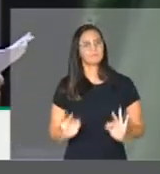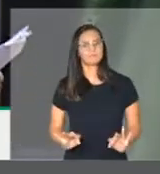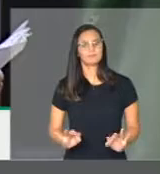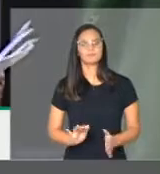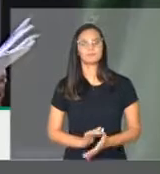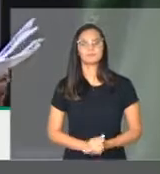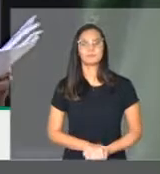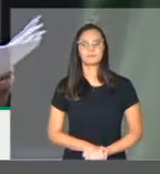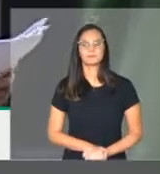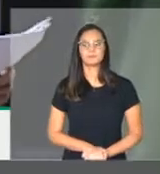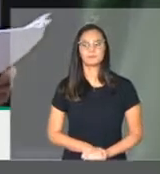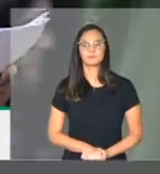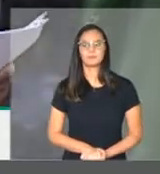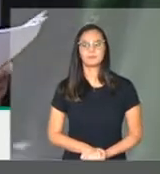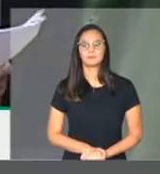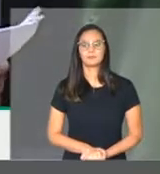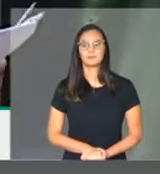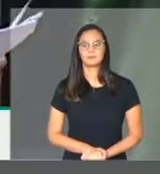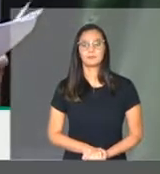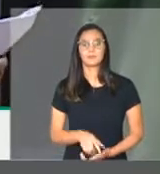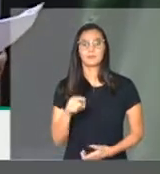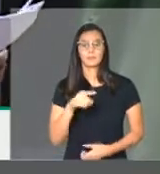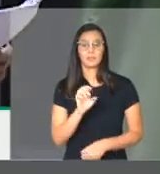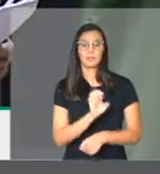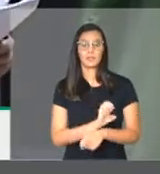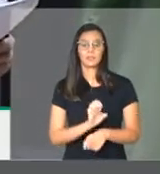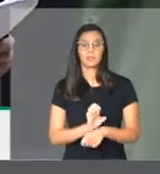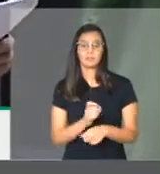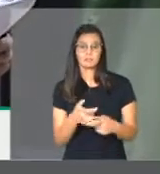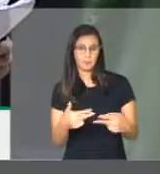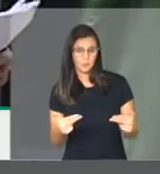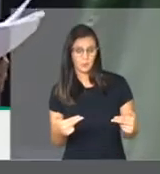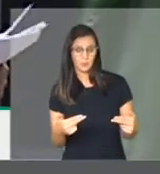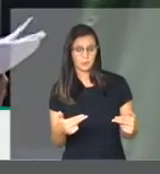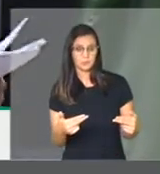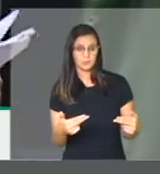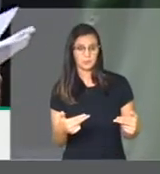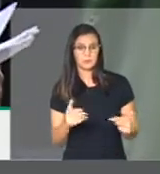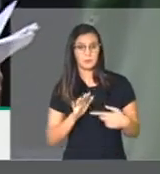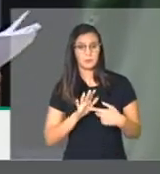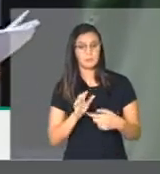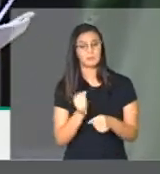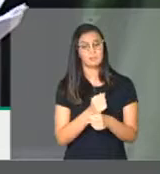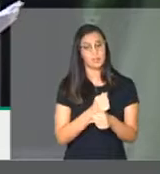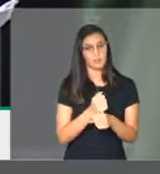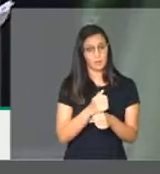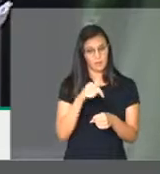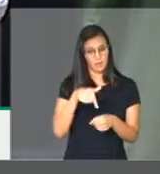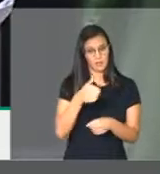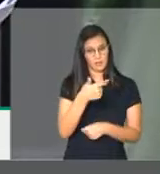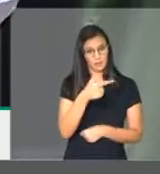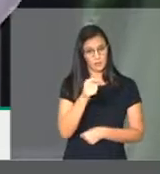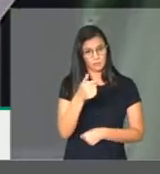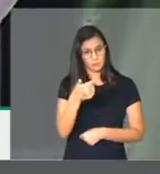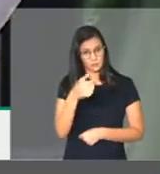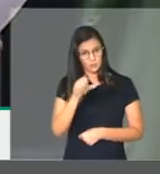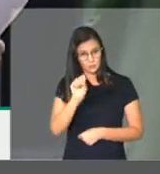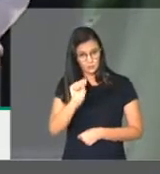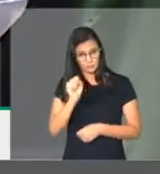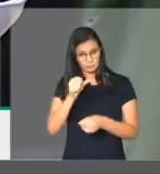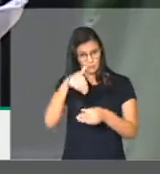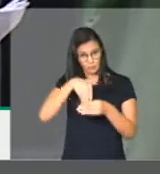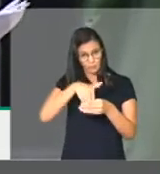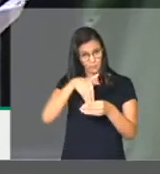Bebeto. É esse estado de coisas que nos traz as eleições de 2018 sob a marca do desencanto